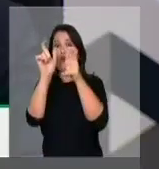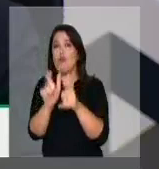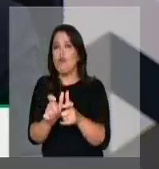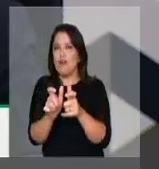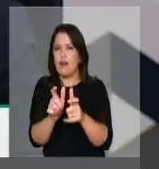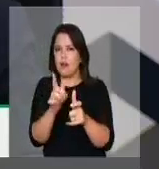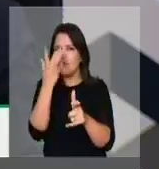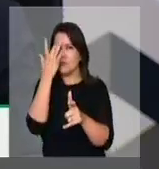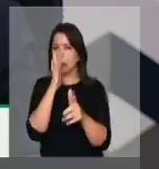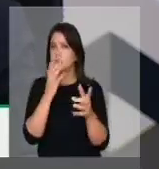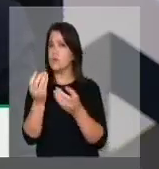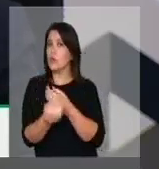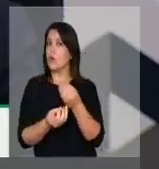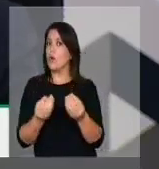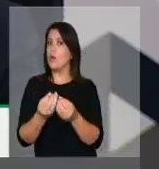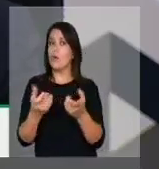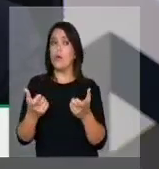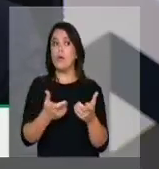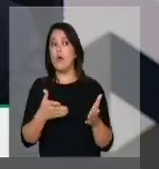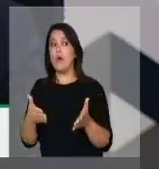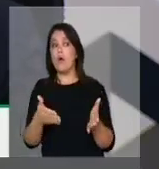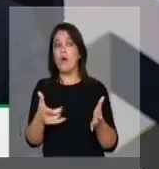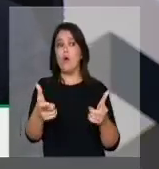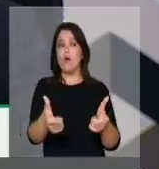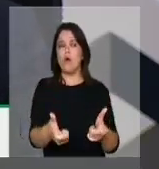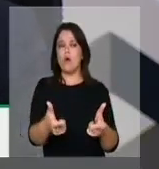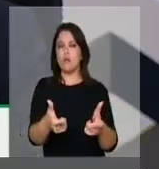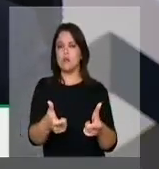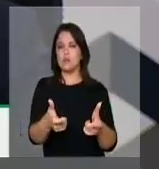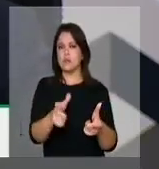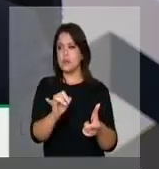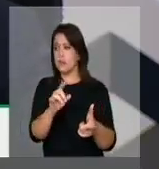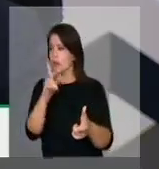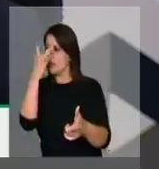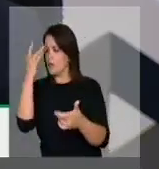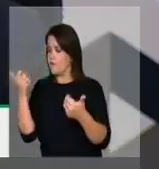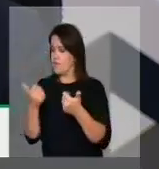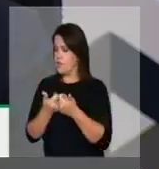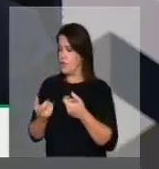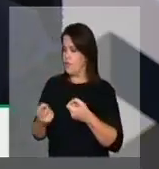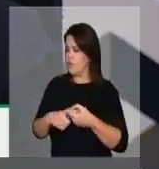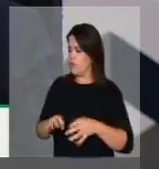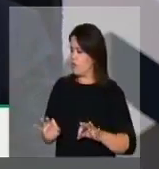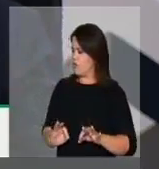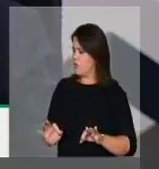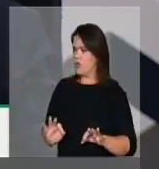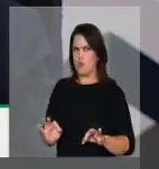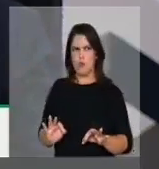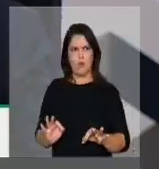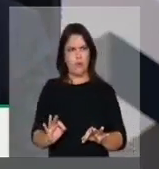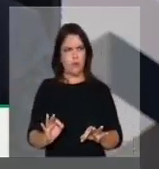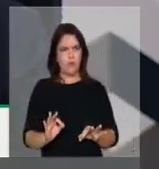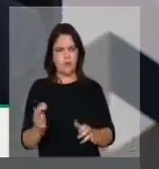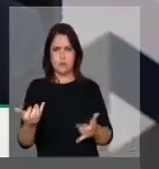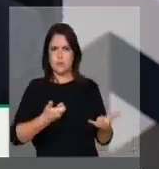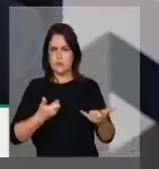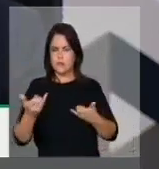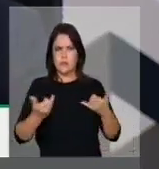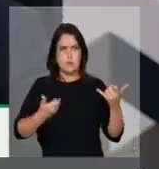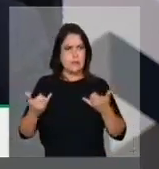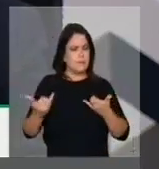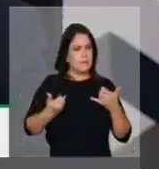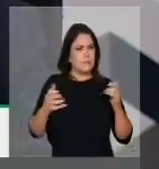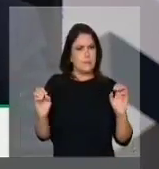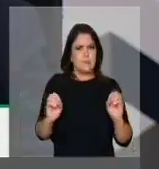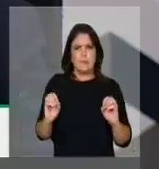para um lugar, você não sabe qual é, para o qual o seu vizinho foi e não voltou e nem de lá vieram